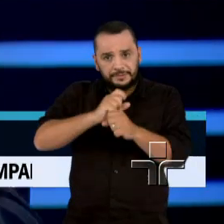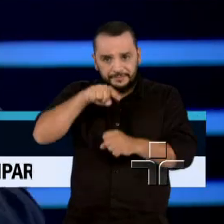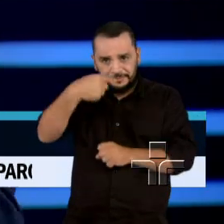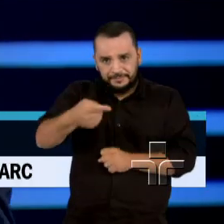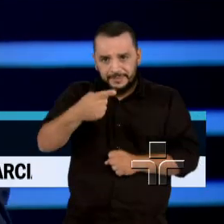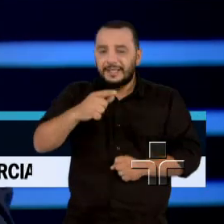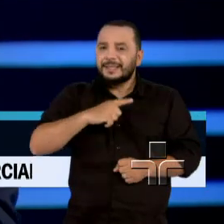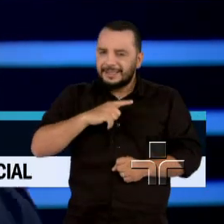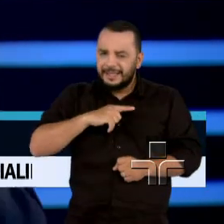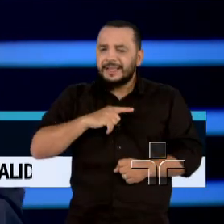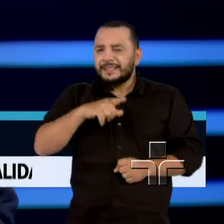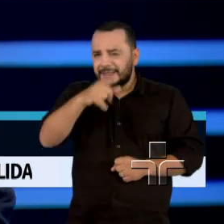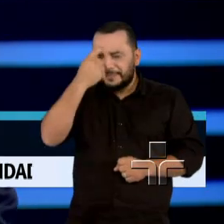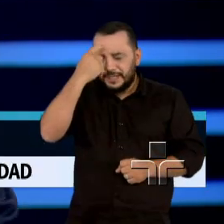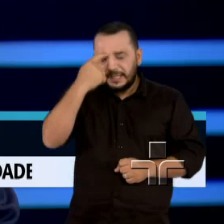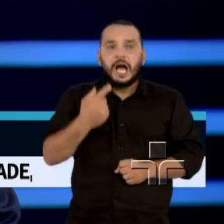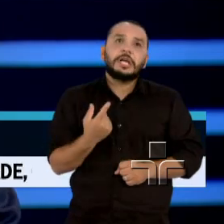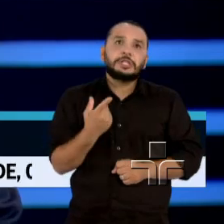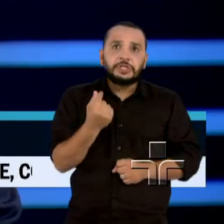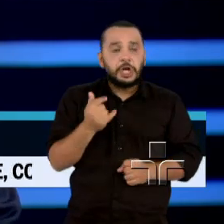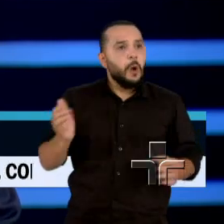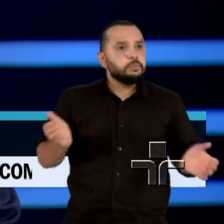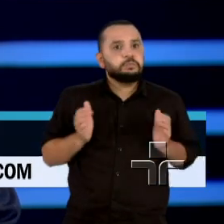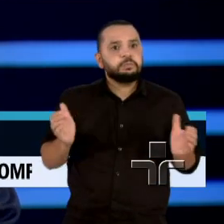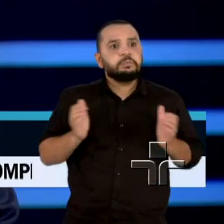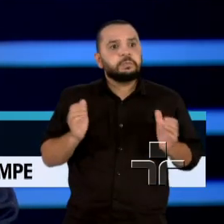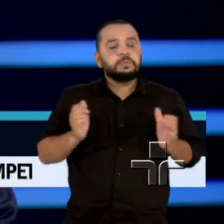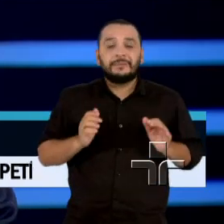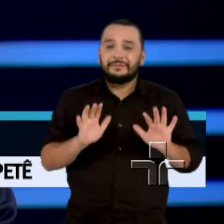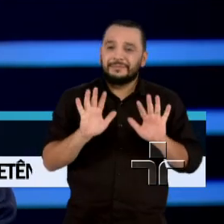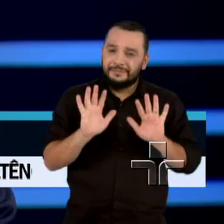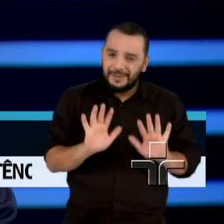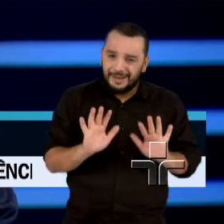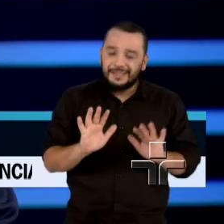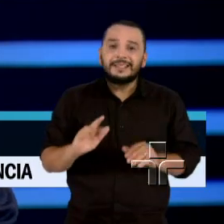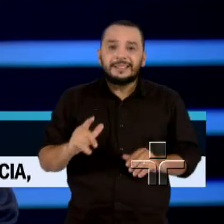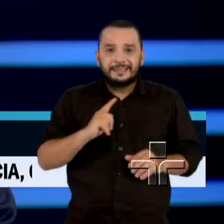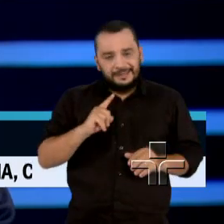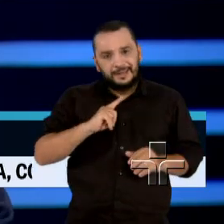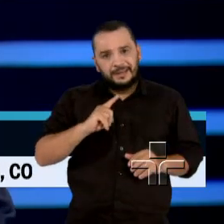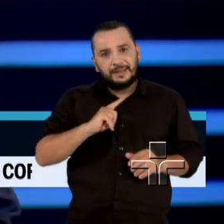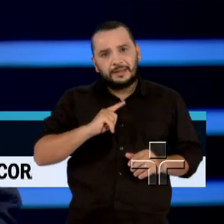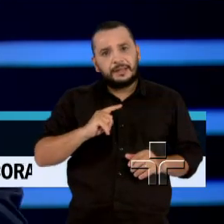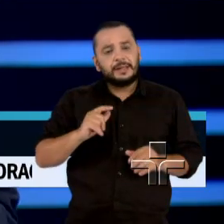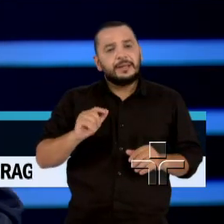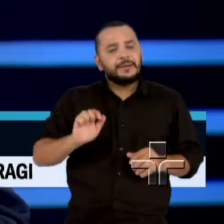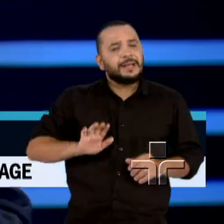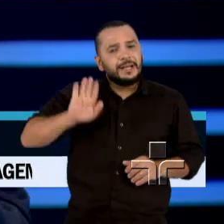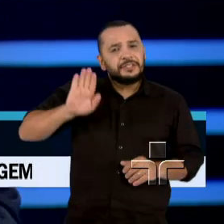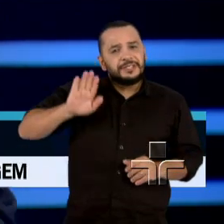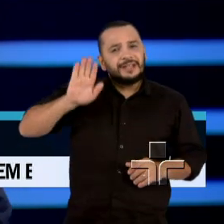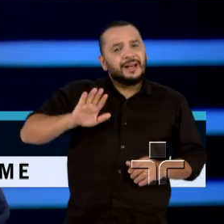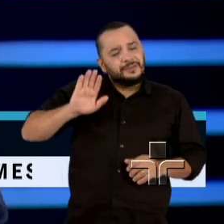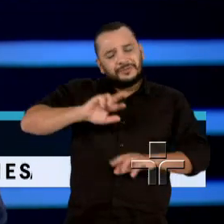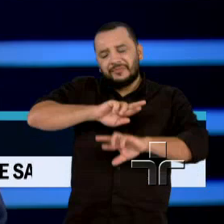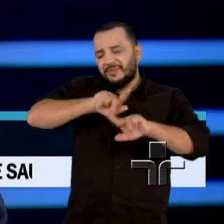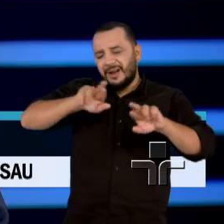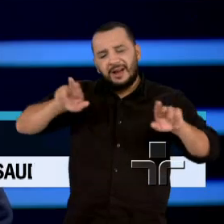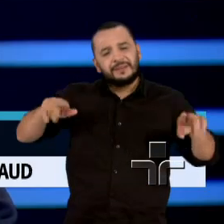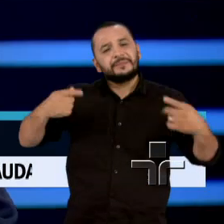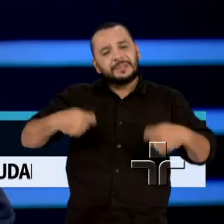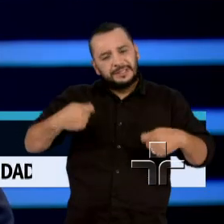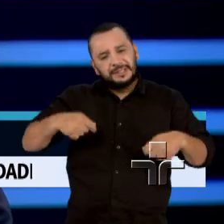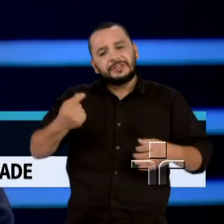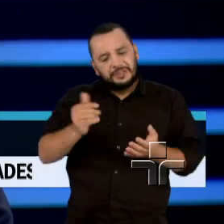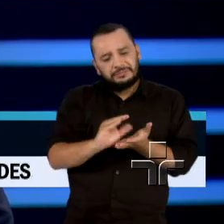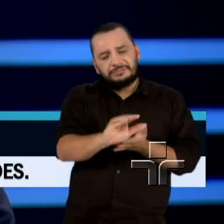recurso que parece um montante muito, muito grande, mas nós vamos ter milhares, centenas de milhares de candidatos que precisam, de alguma maneira, num país como o